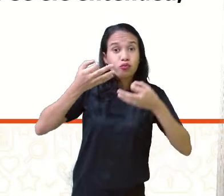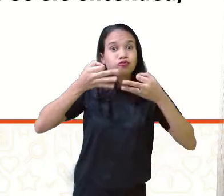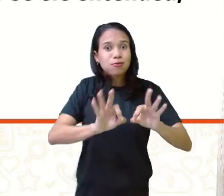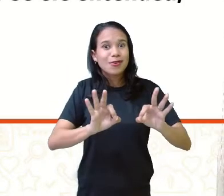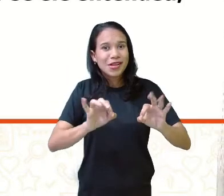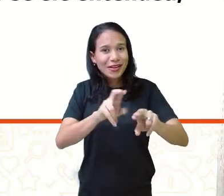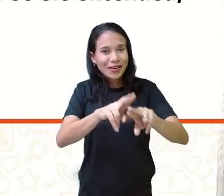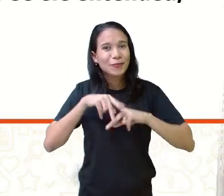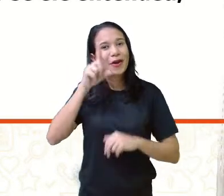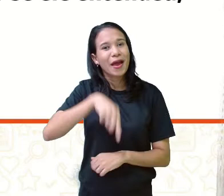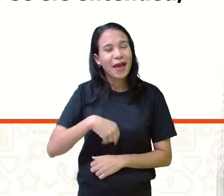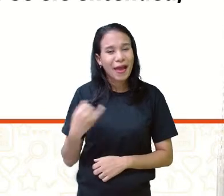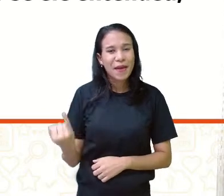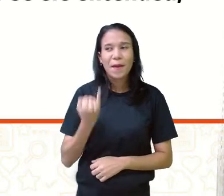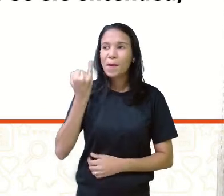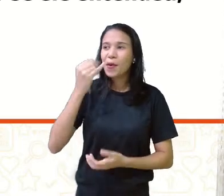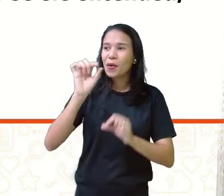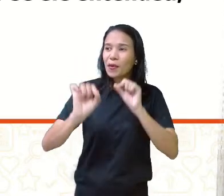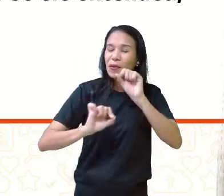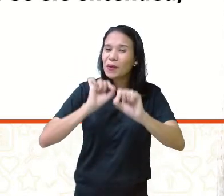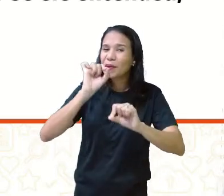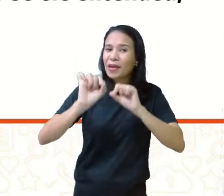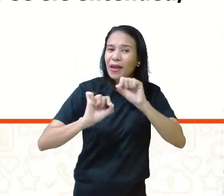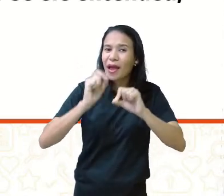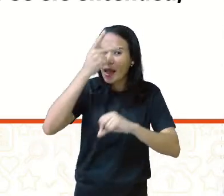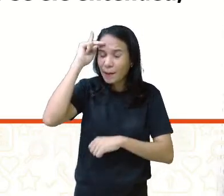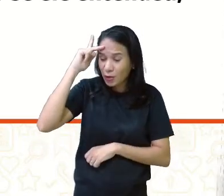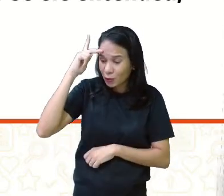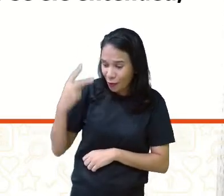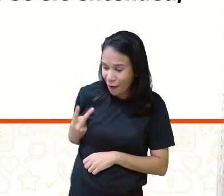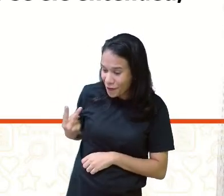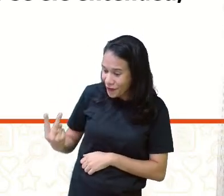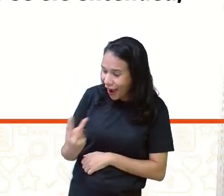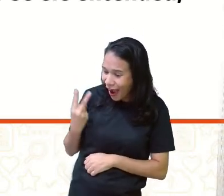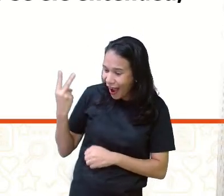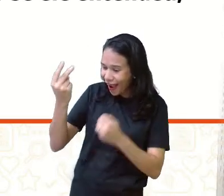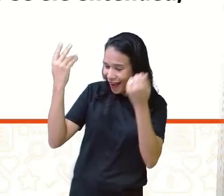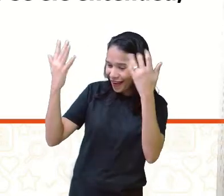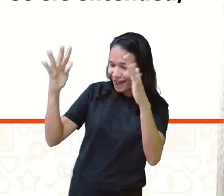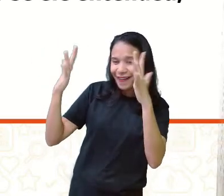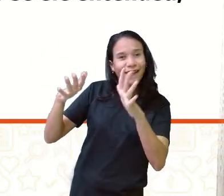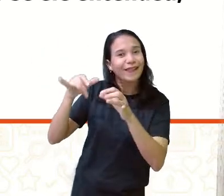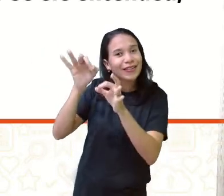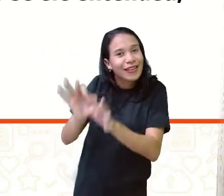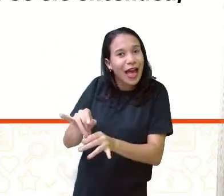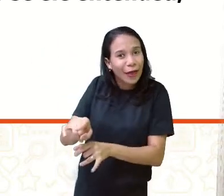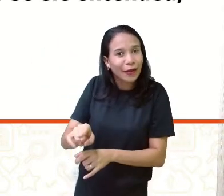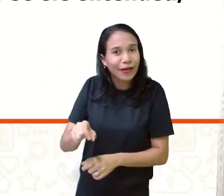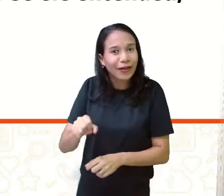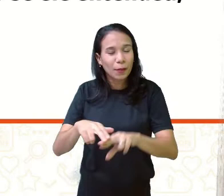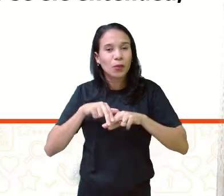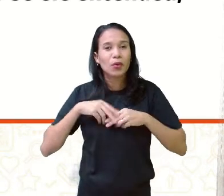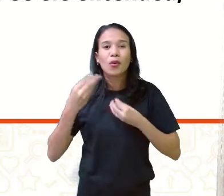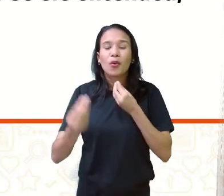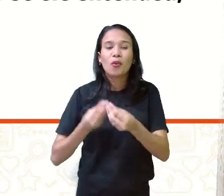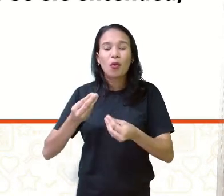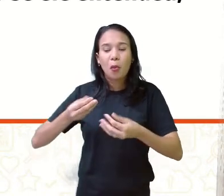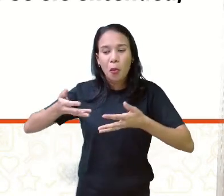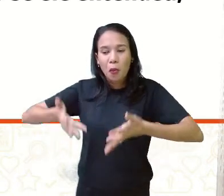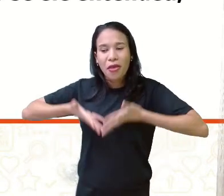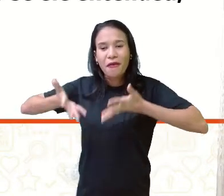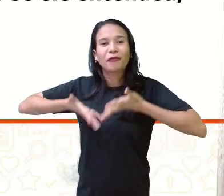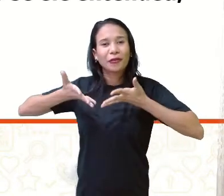é importante, muito importante, você valorizar os acertos, ou seja, o reforço